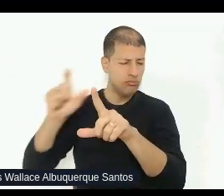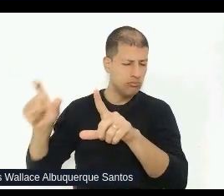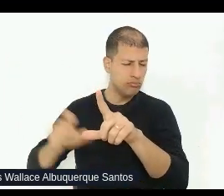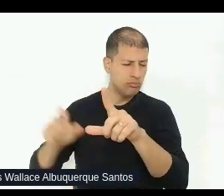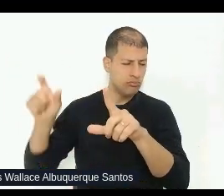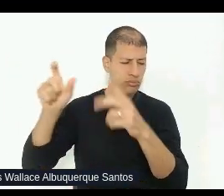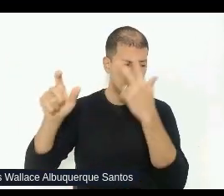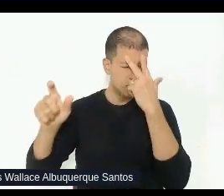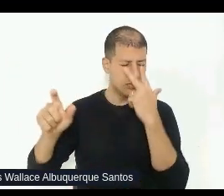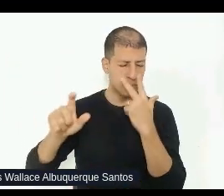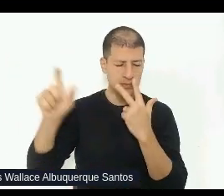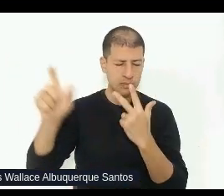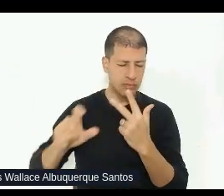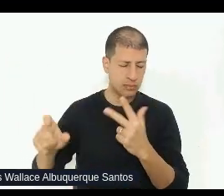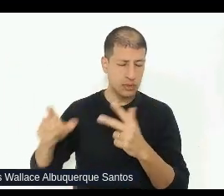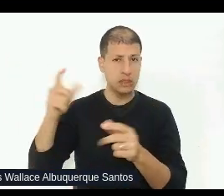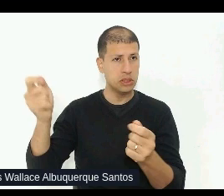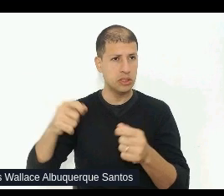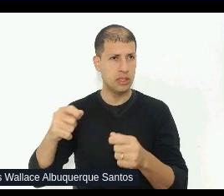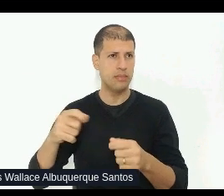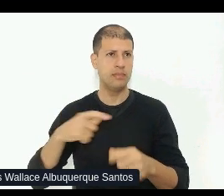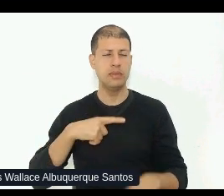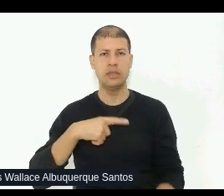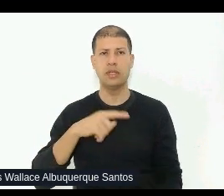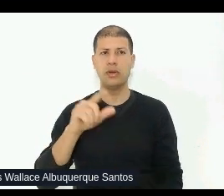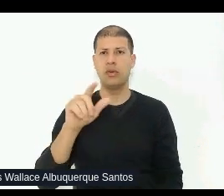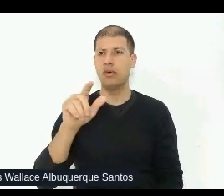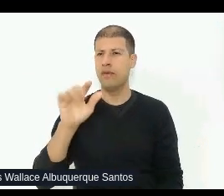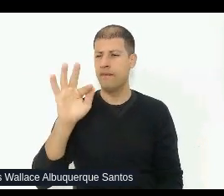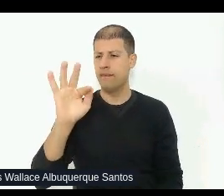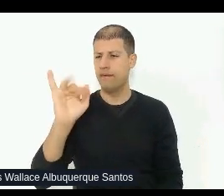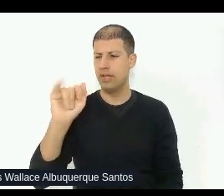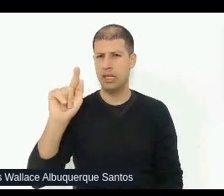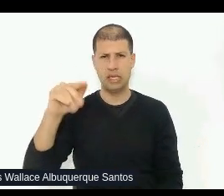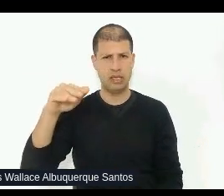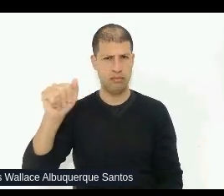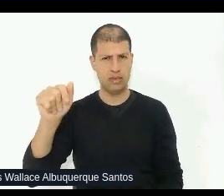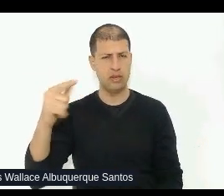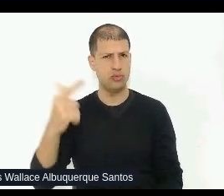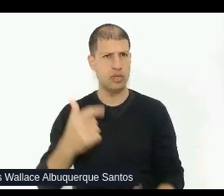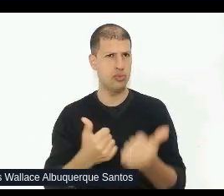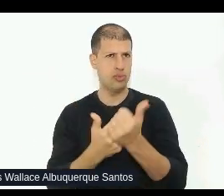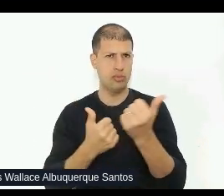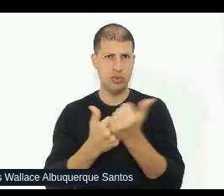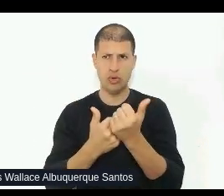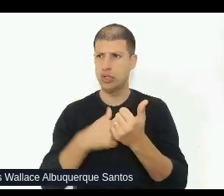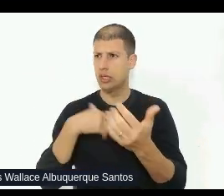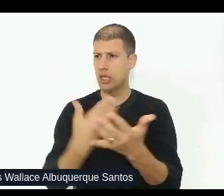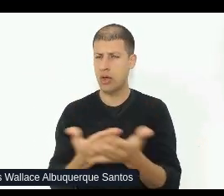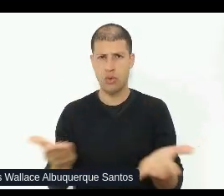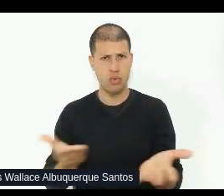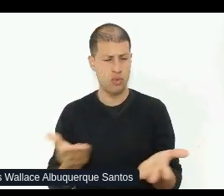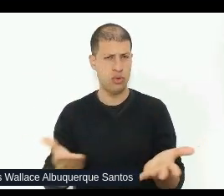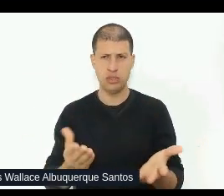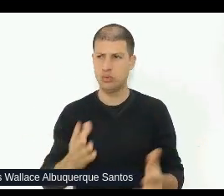O software que eu uso, que é o Figma, não tem suporte, ainda que eu conheça, até o momento que eu pesquisei, não conheço